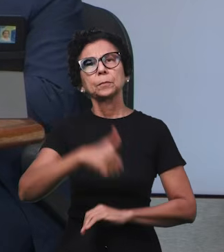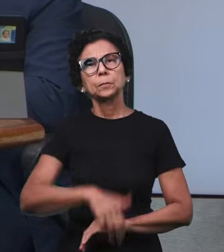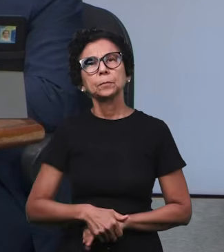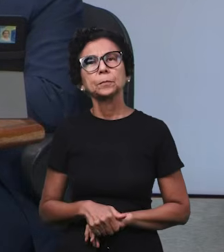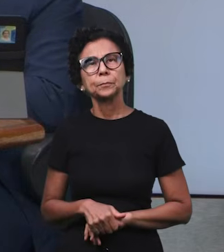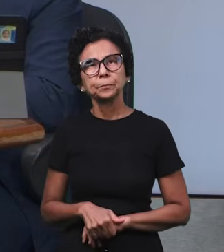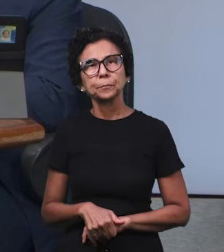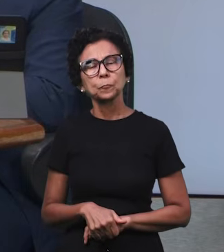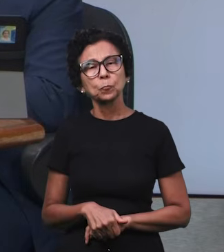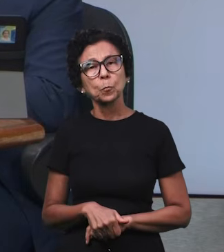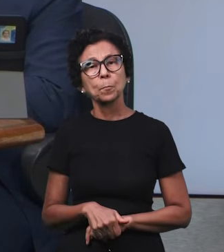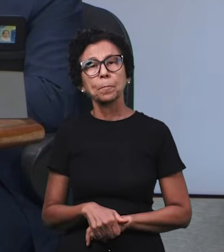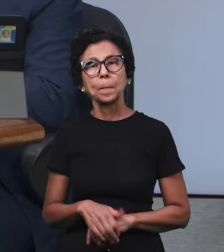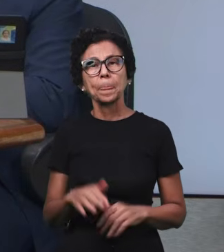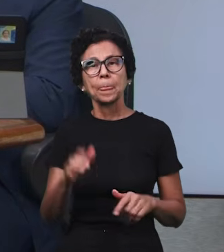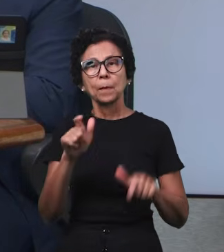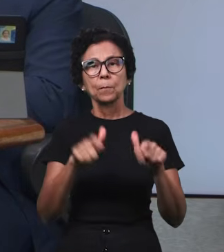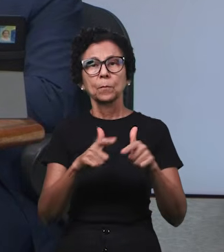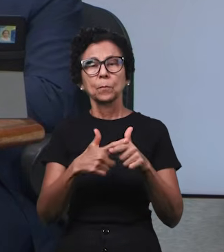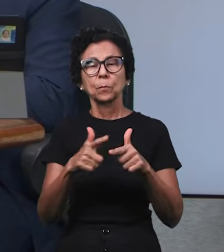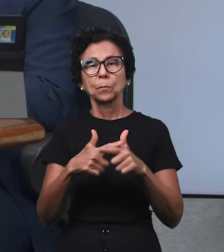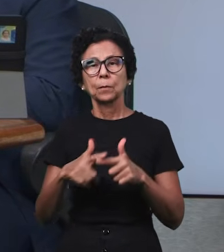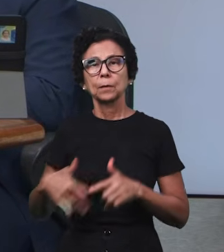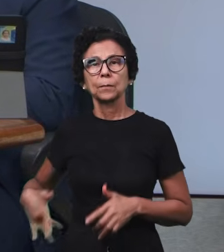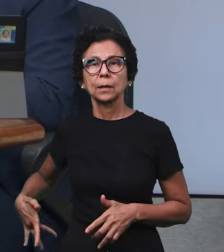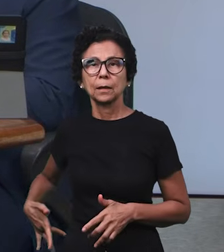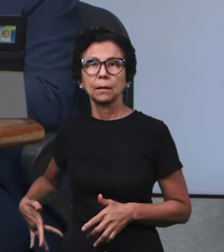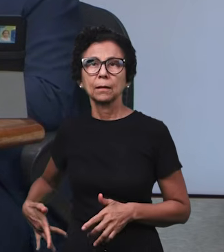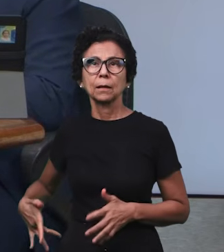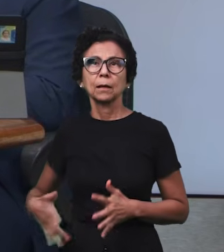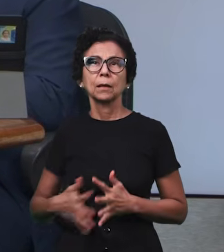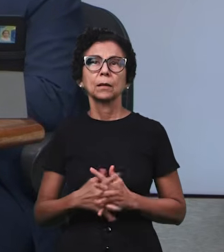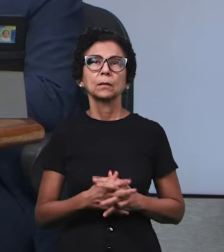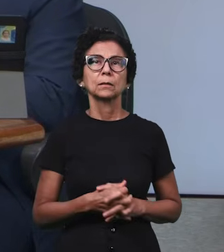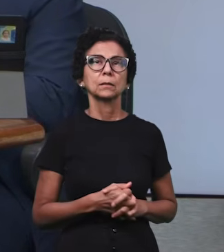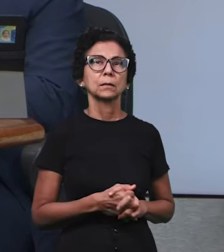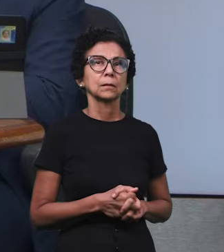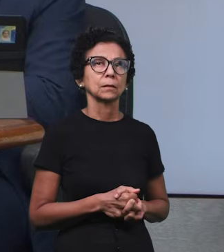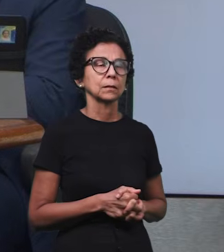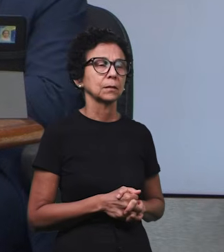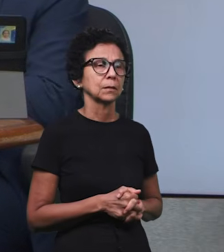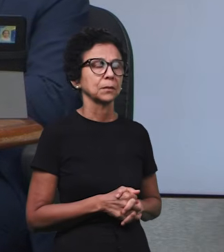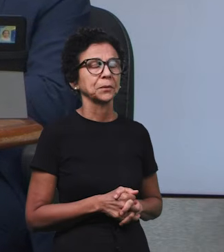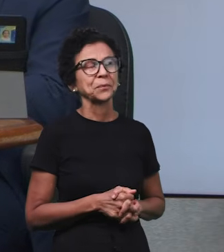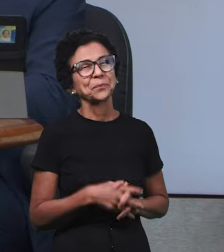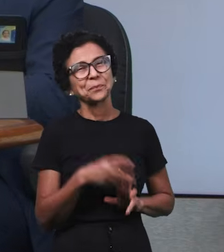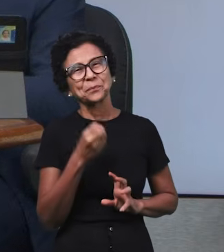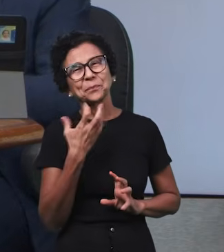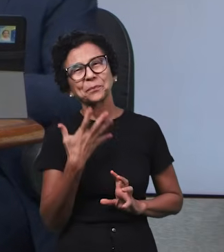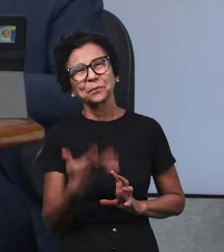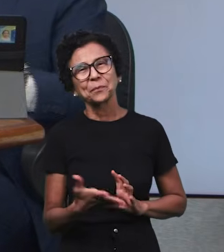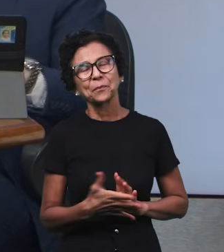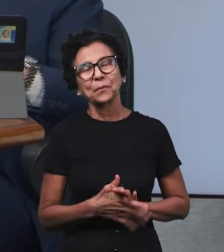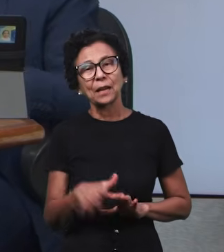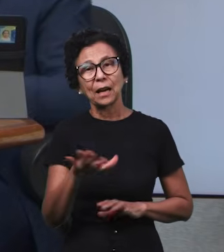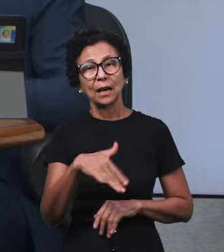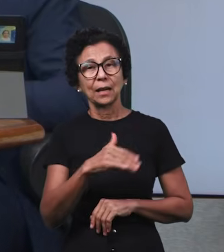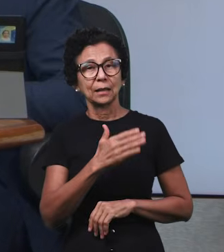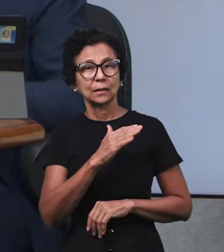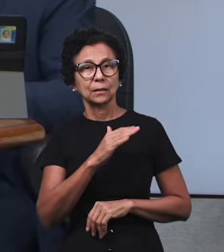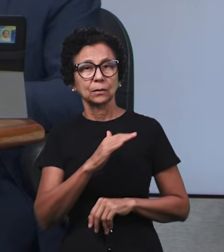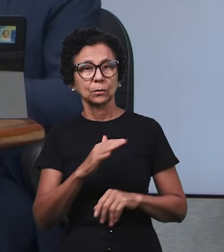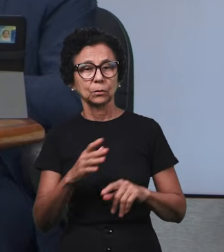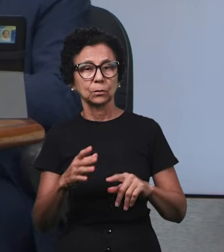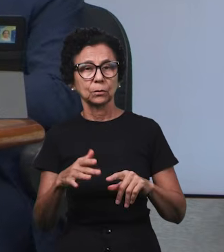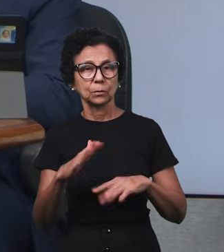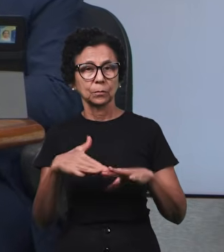é uma esperança para todo mundo que tem problema renal. E a cardiologia gosta muito desses remédios aí também. É porque são remédios